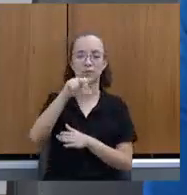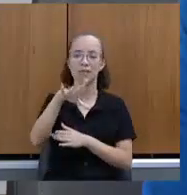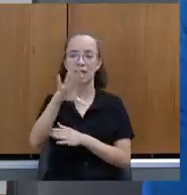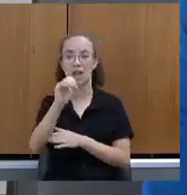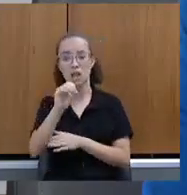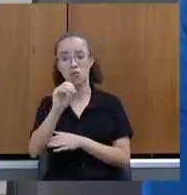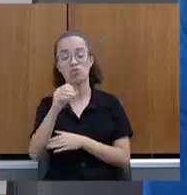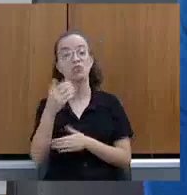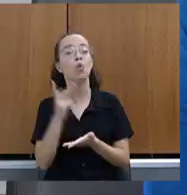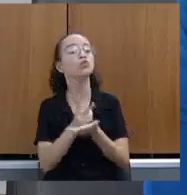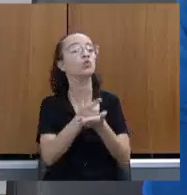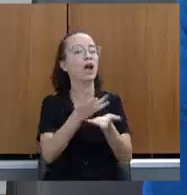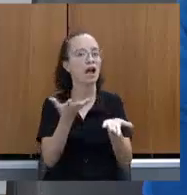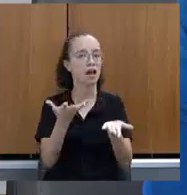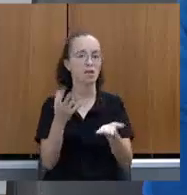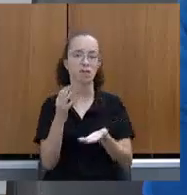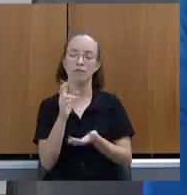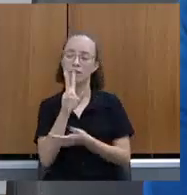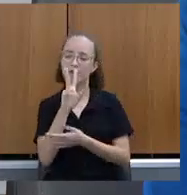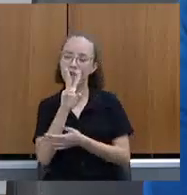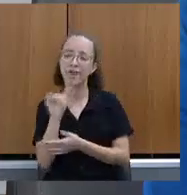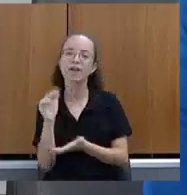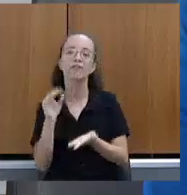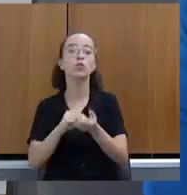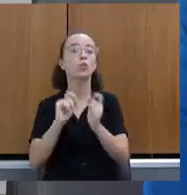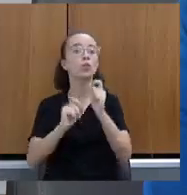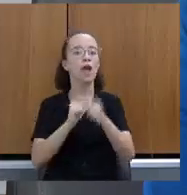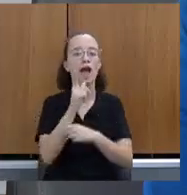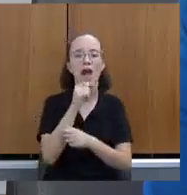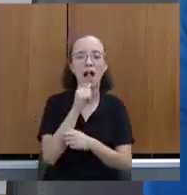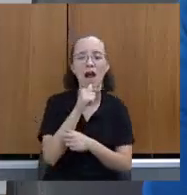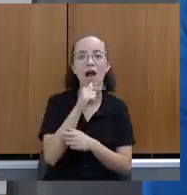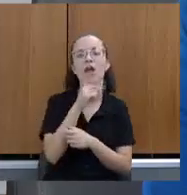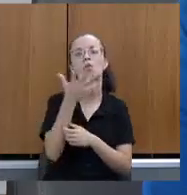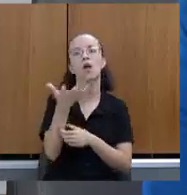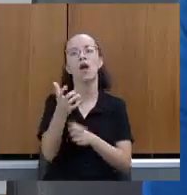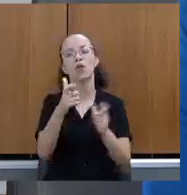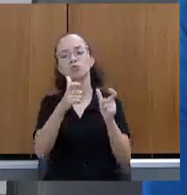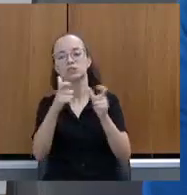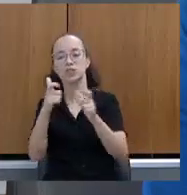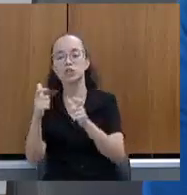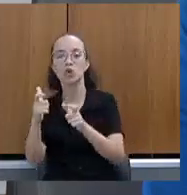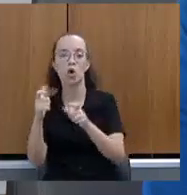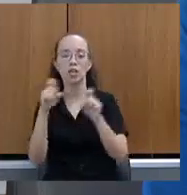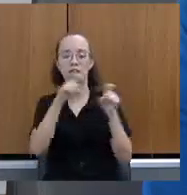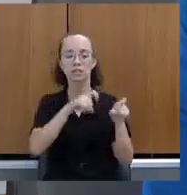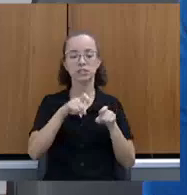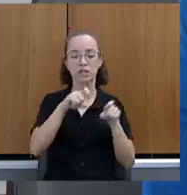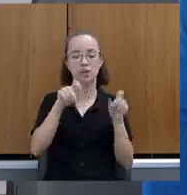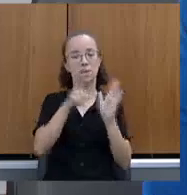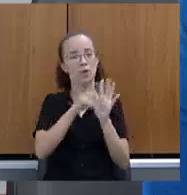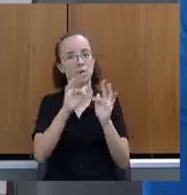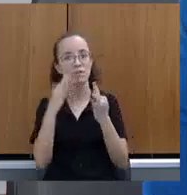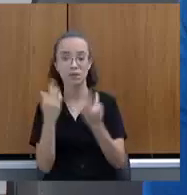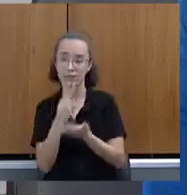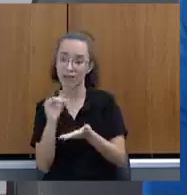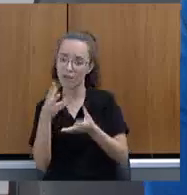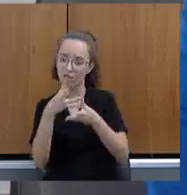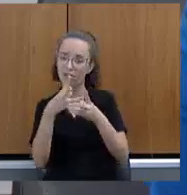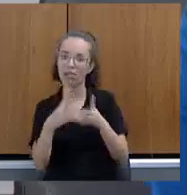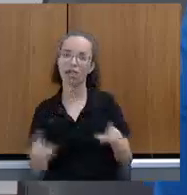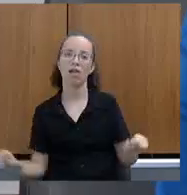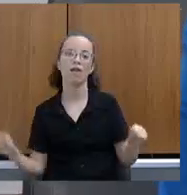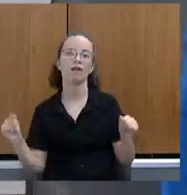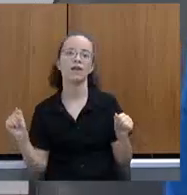faltar água as comunidades eram expulsas do seu território não vai ter agricultura não vai ter turismo de